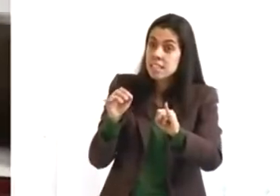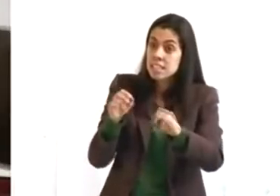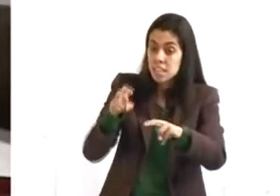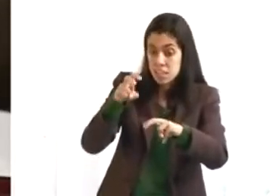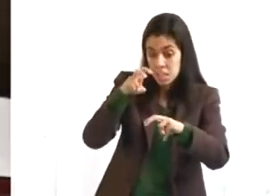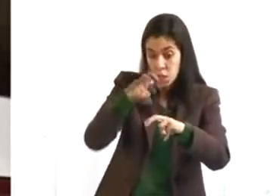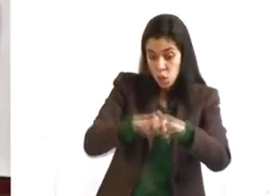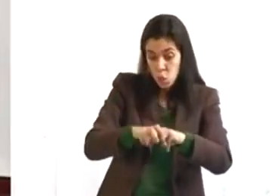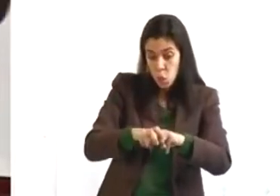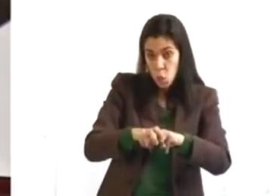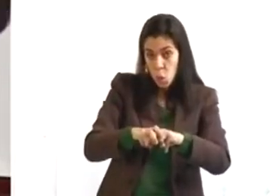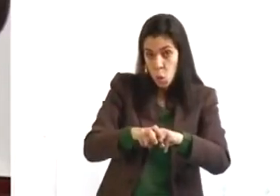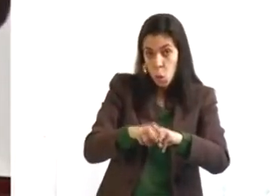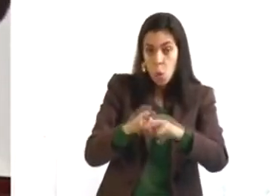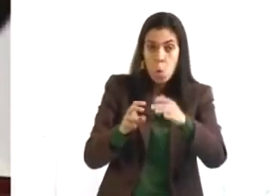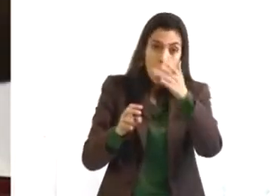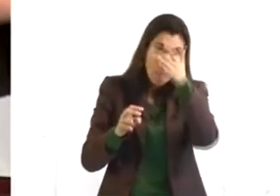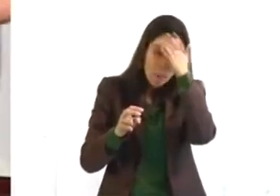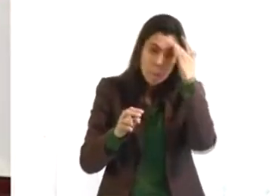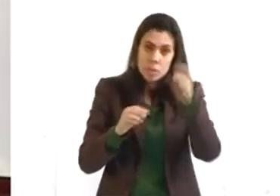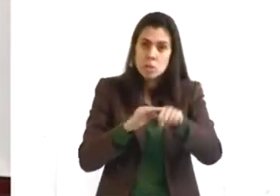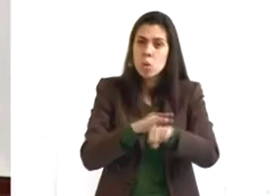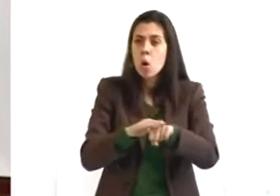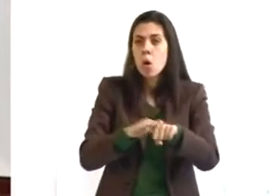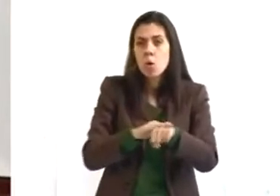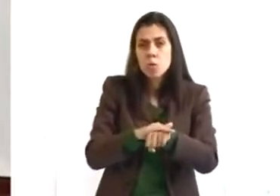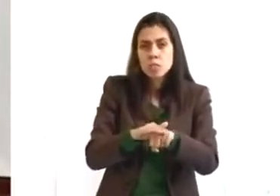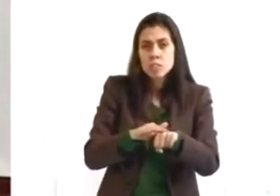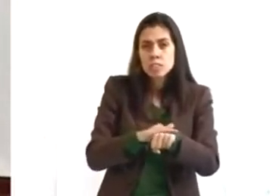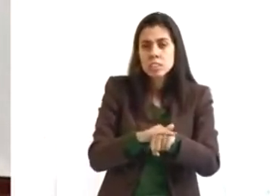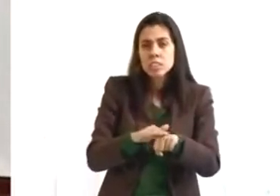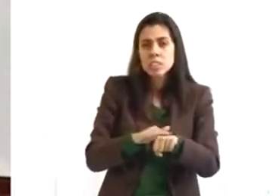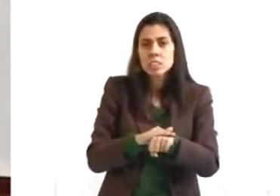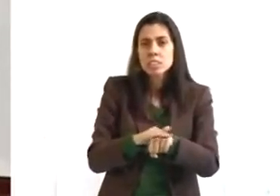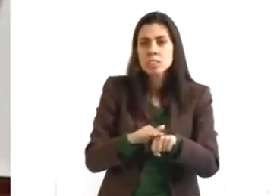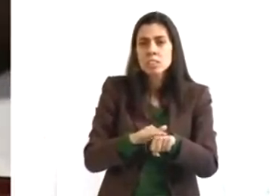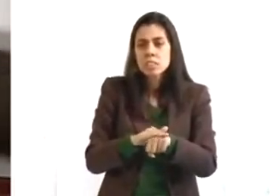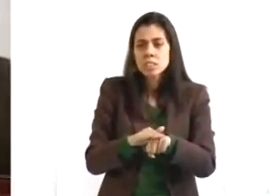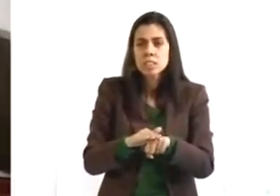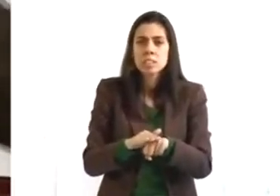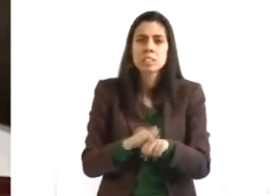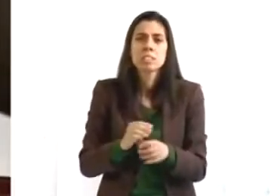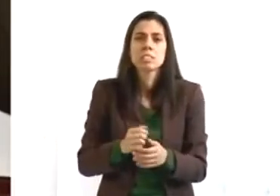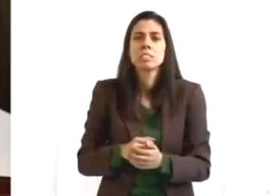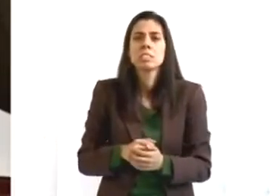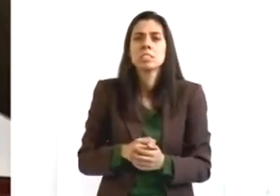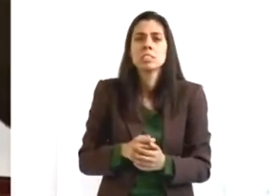senti vontade de falar, ele não deu nenhum pontapé inicial, não vi nenhum sinal, então eu não falei.